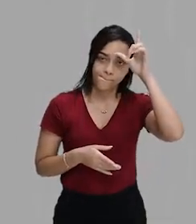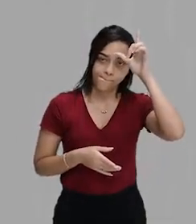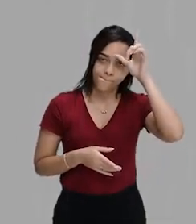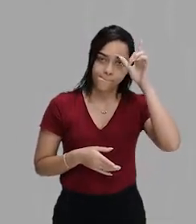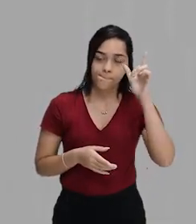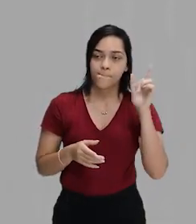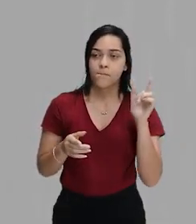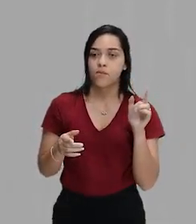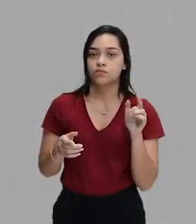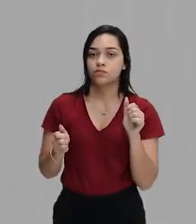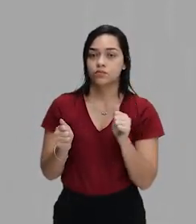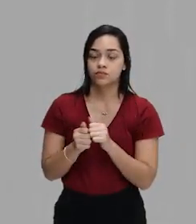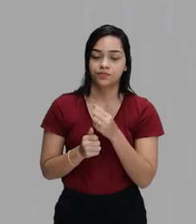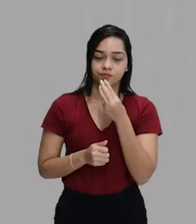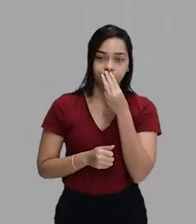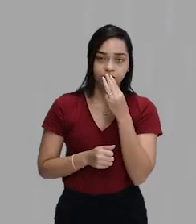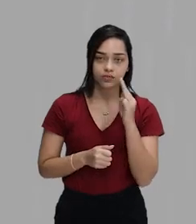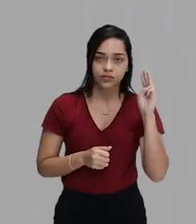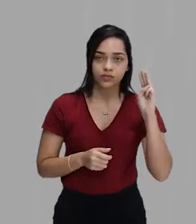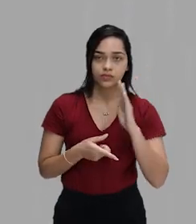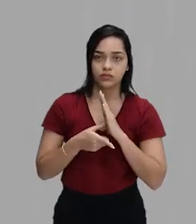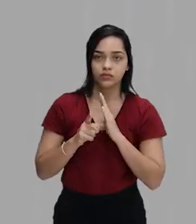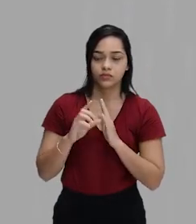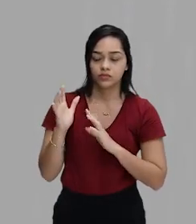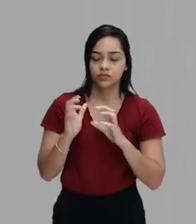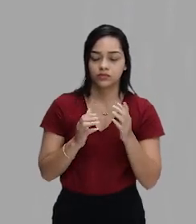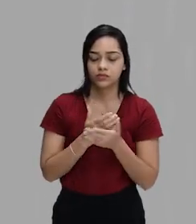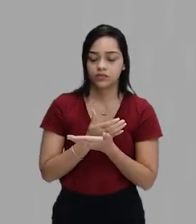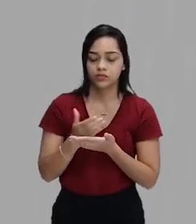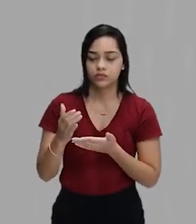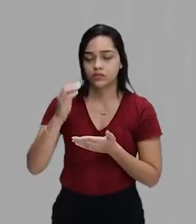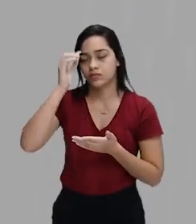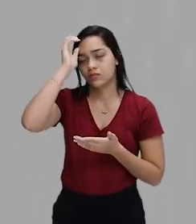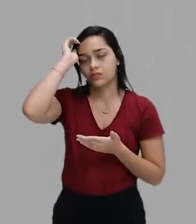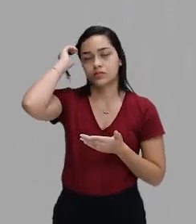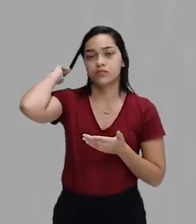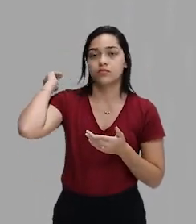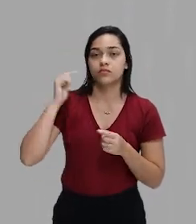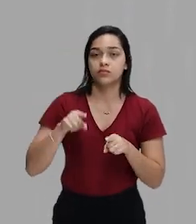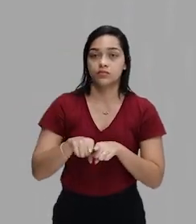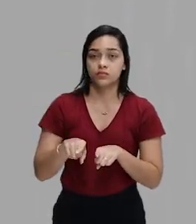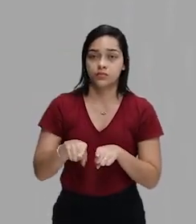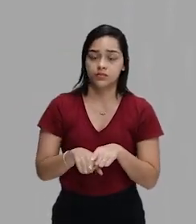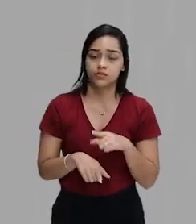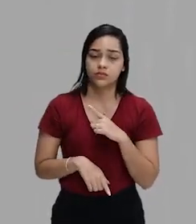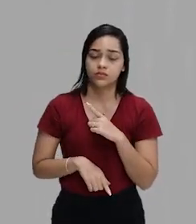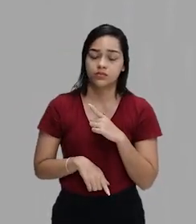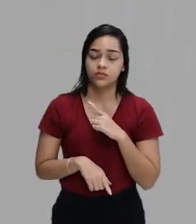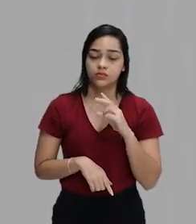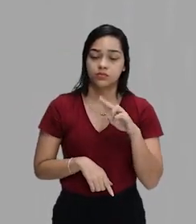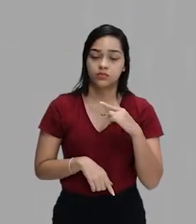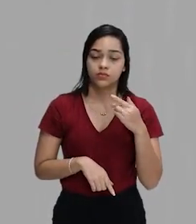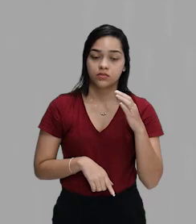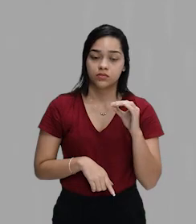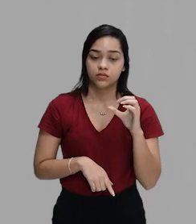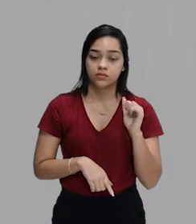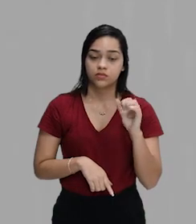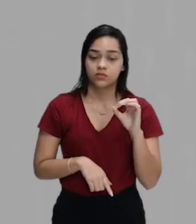nazista, de Hitler, antes da guerra começar, e também a União